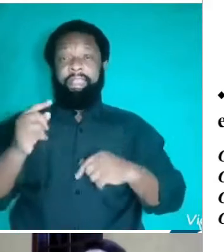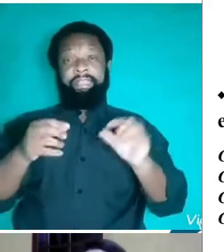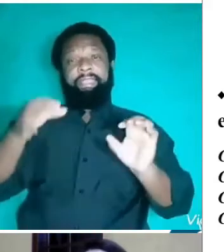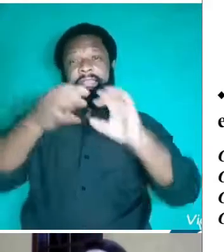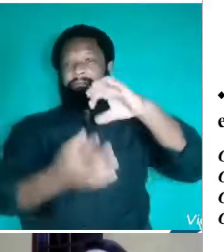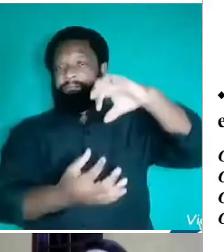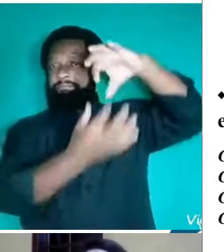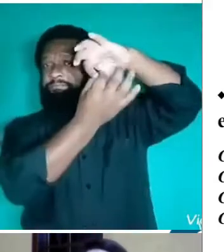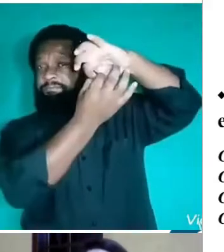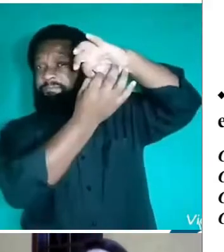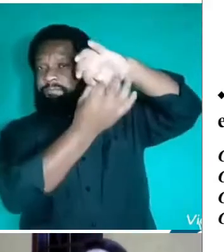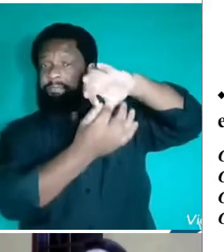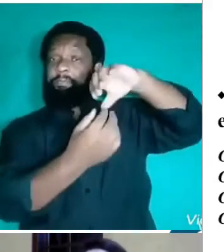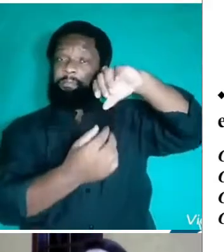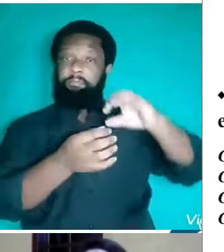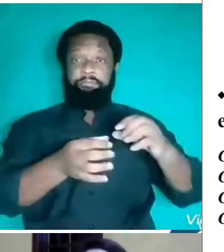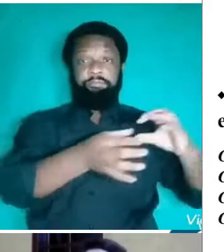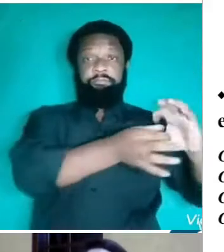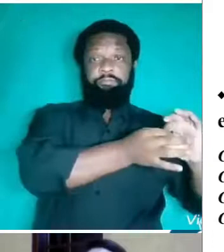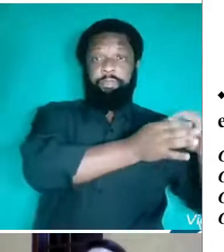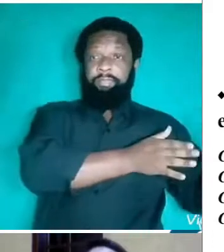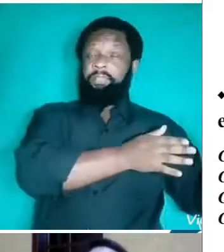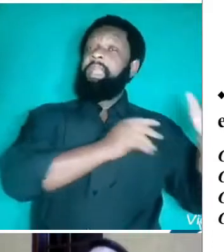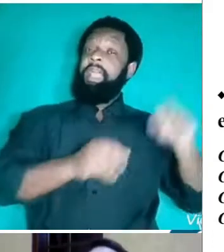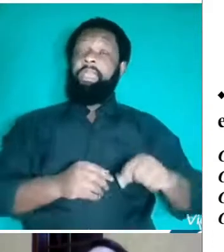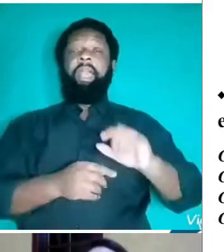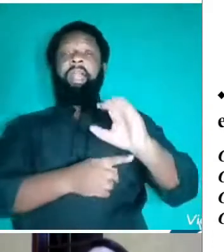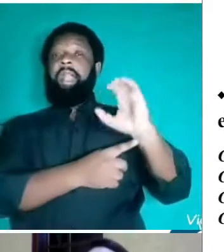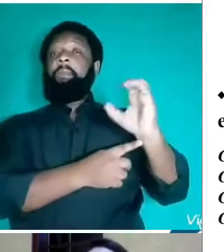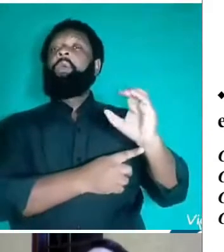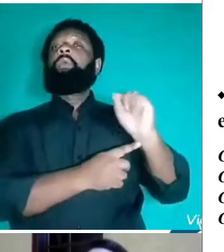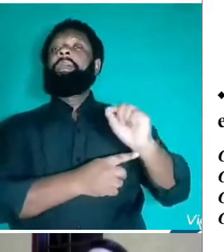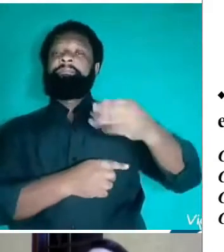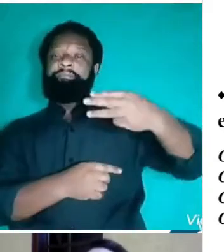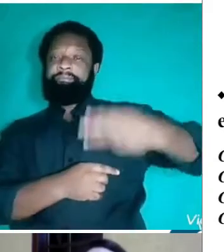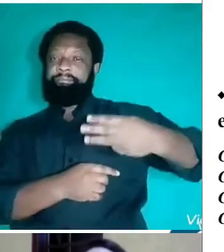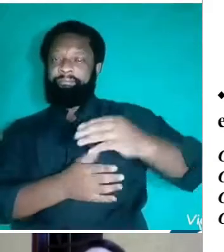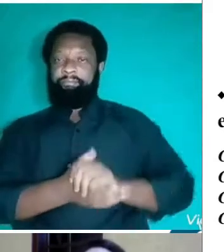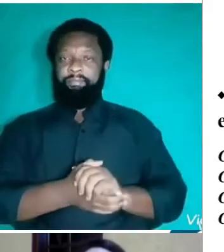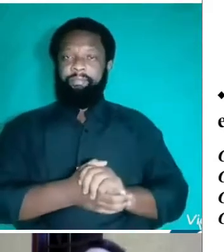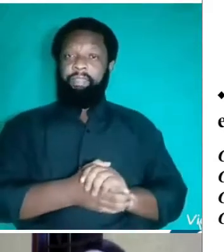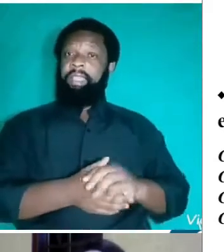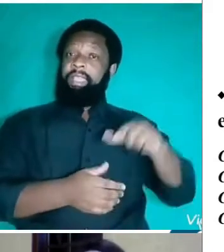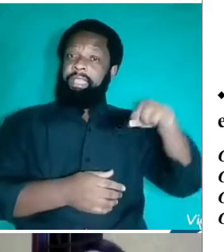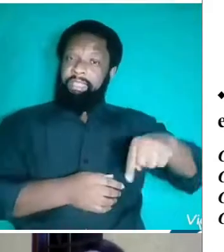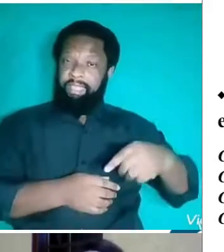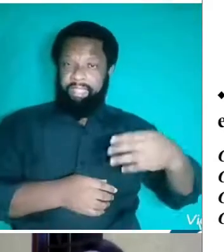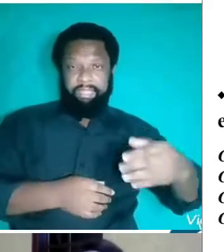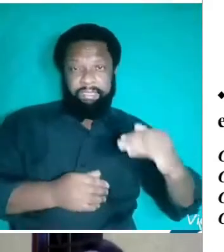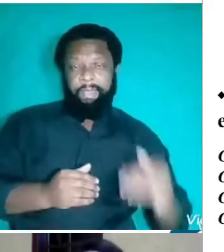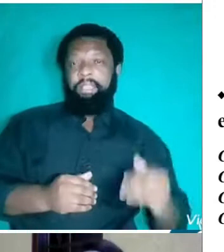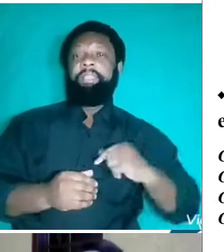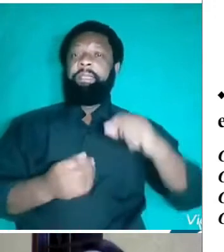ligado a esse de cima e a esses outros 2 do lado. Então, é um carbono terciário. Esse aqui de baixo